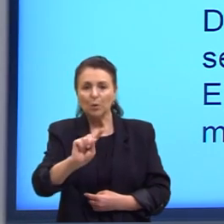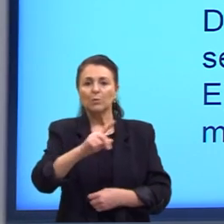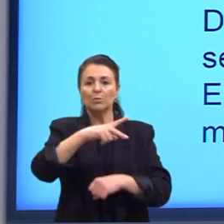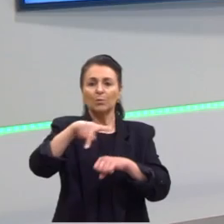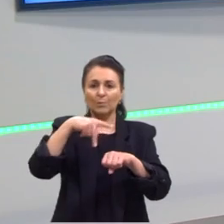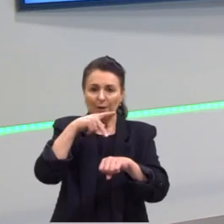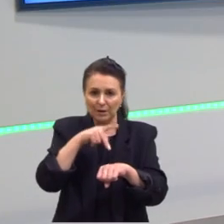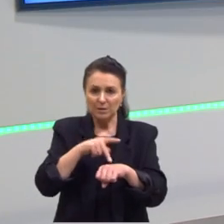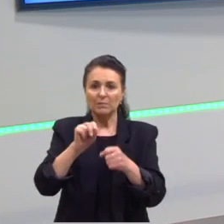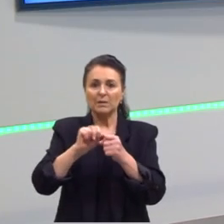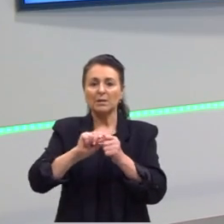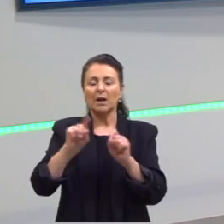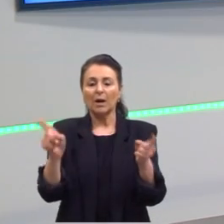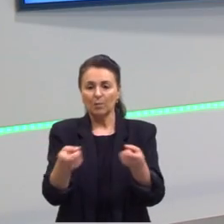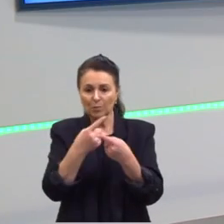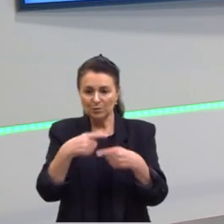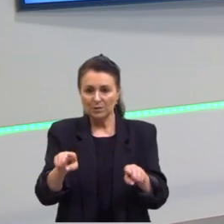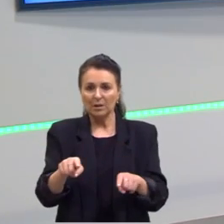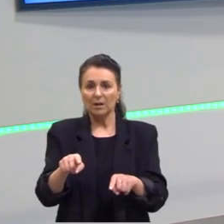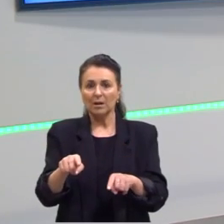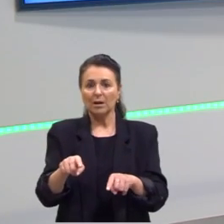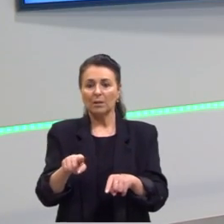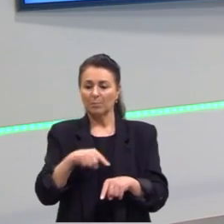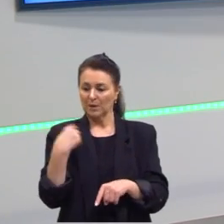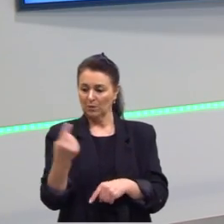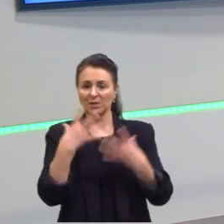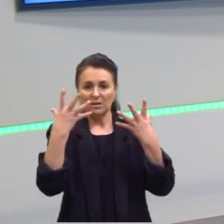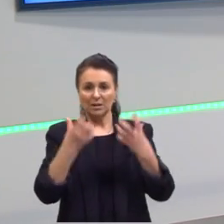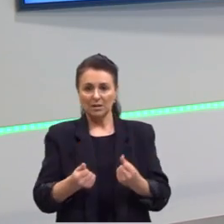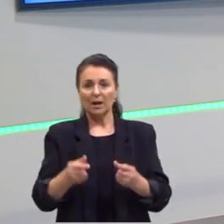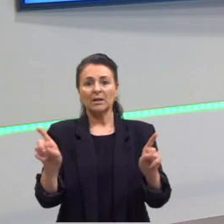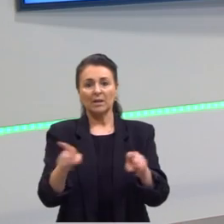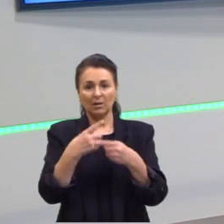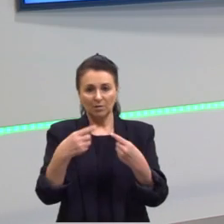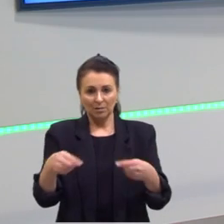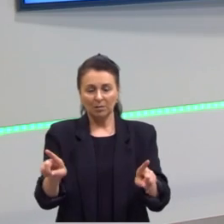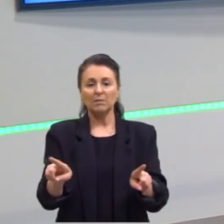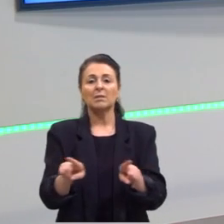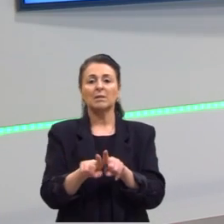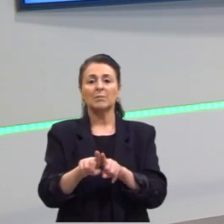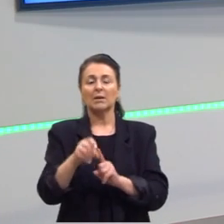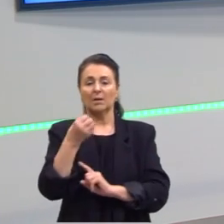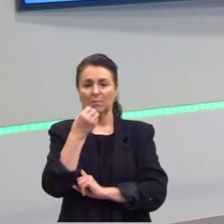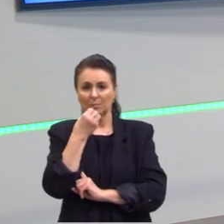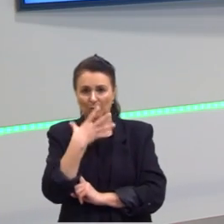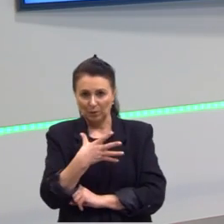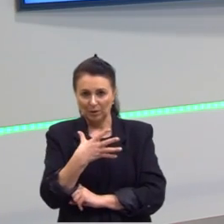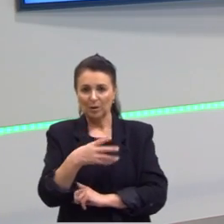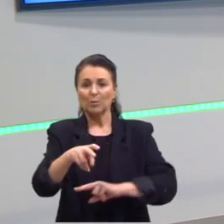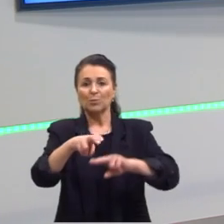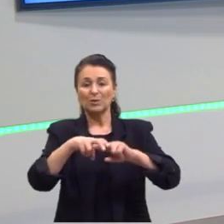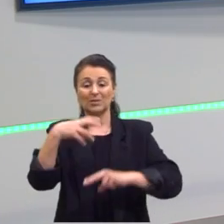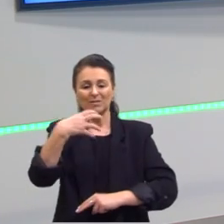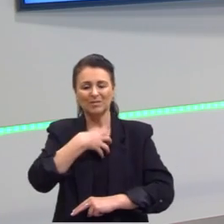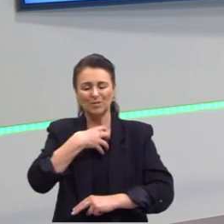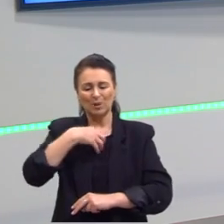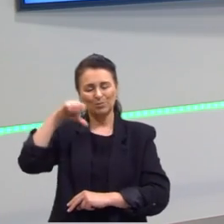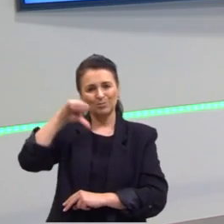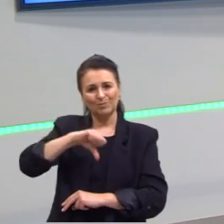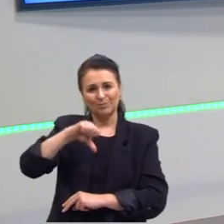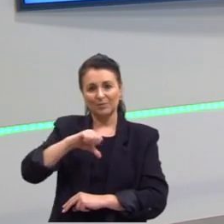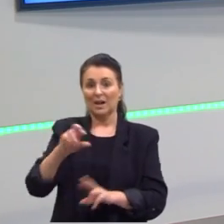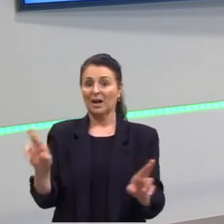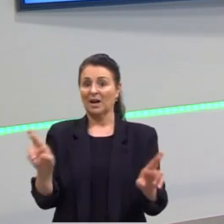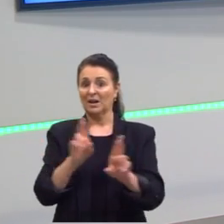para reafirmar a nossa relação então aqui essa relação de vira-latismo com relação à temática